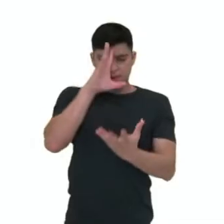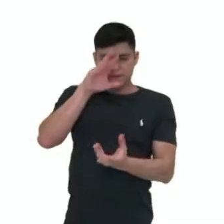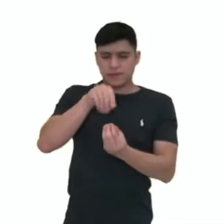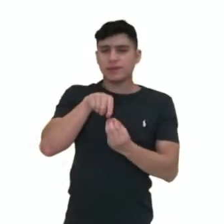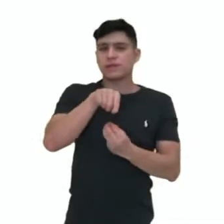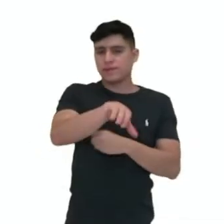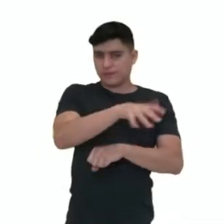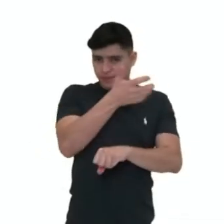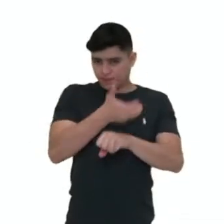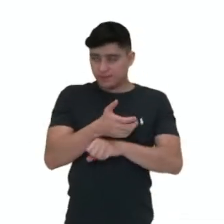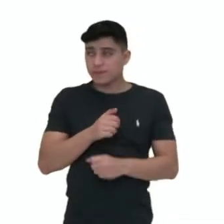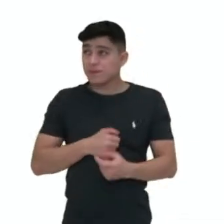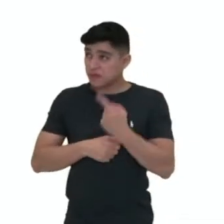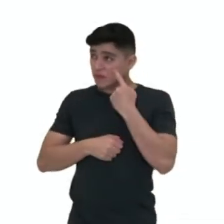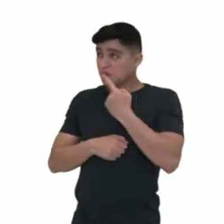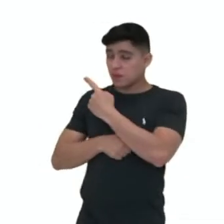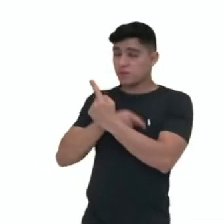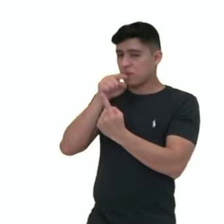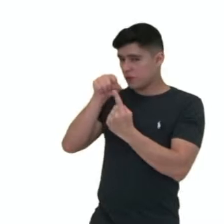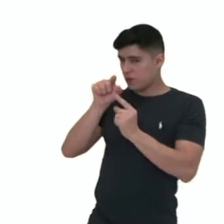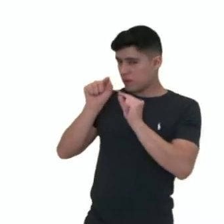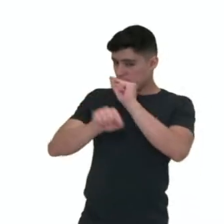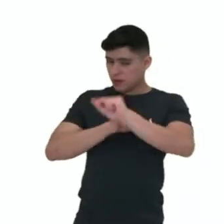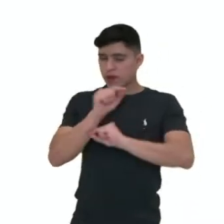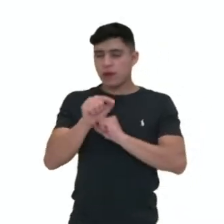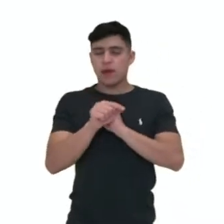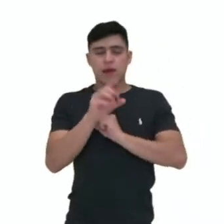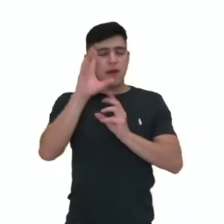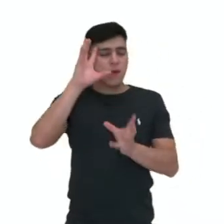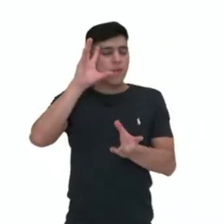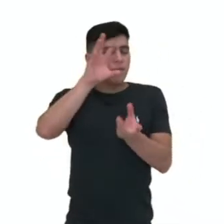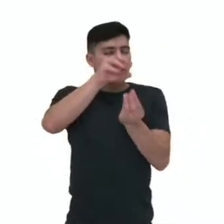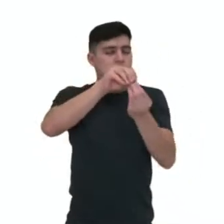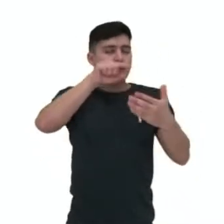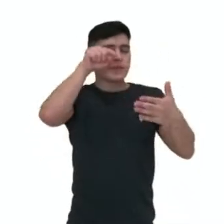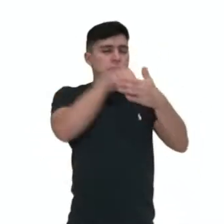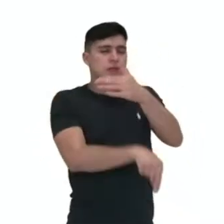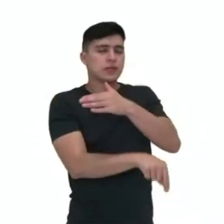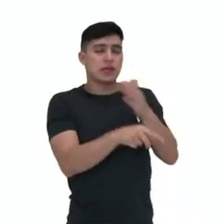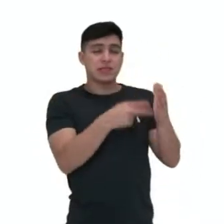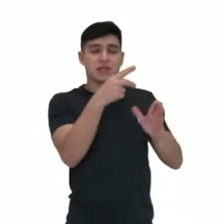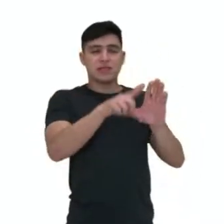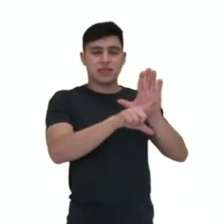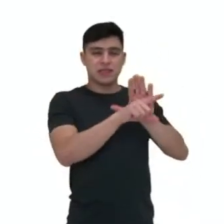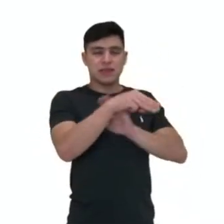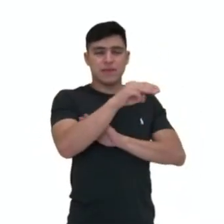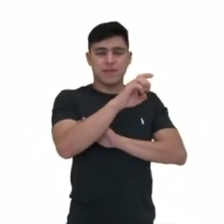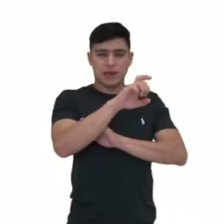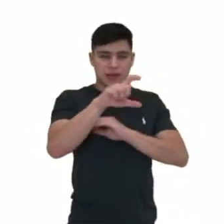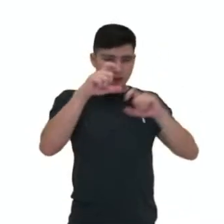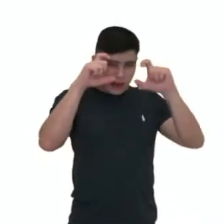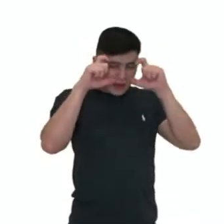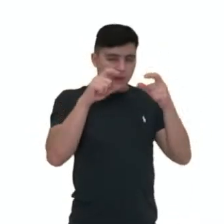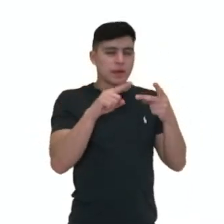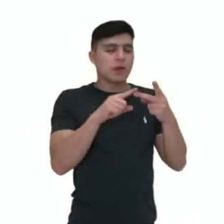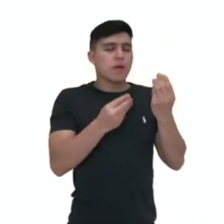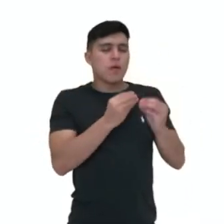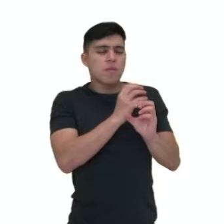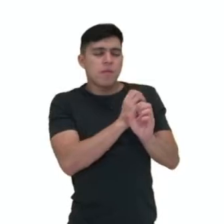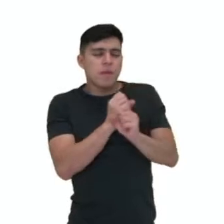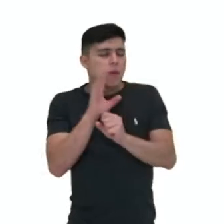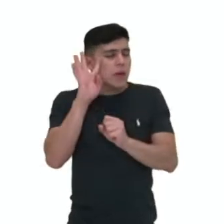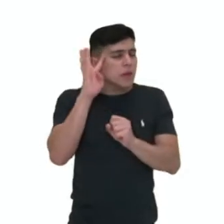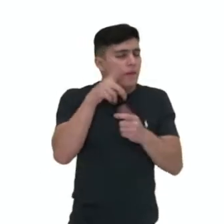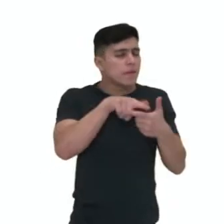objetivo dessa aula compreender aí mais aprofundadamente, né, a segunda lei de Mendel por meio da resolução de problemas e